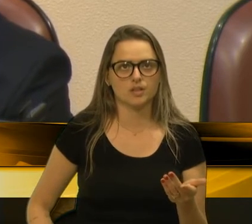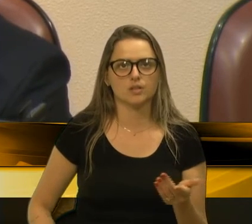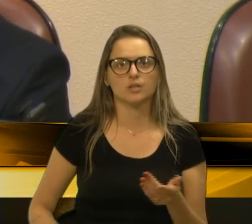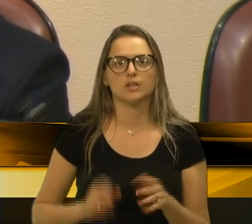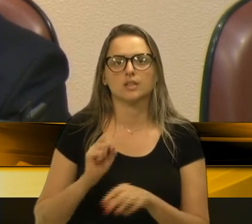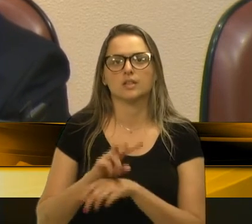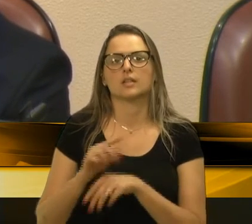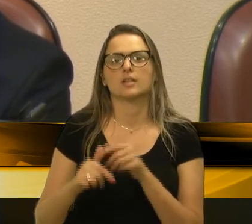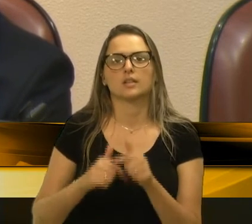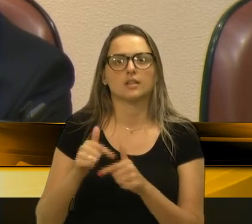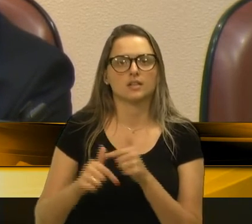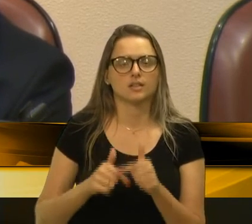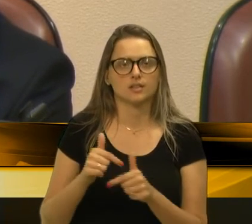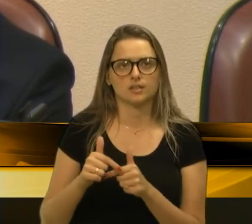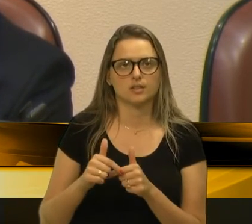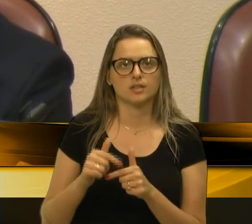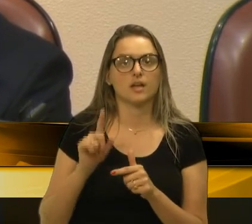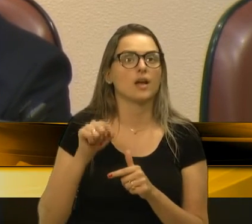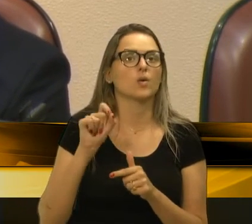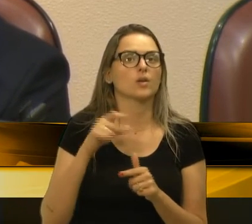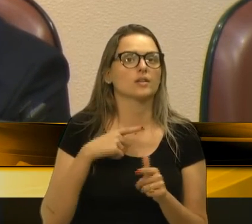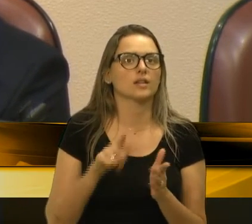E outra, um número que está hoje nos jornais,